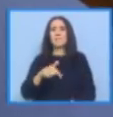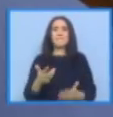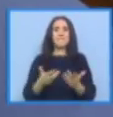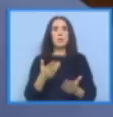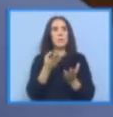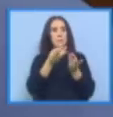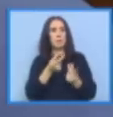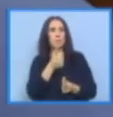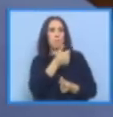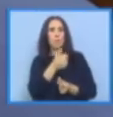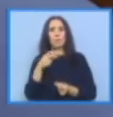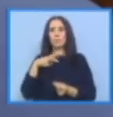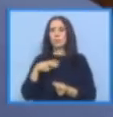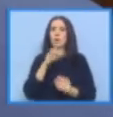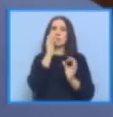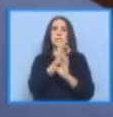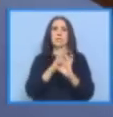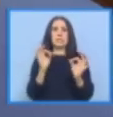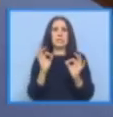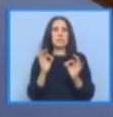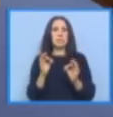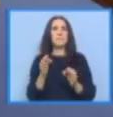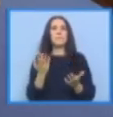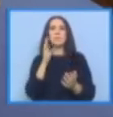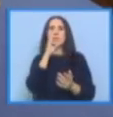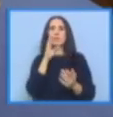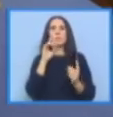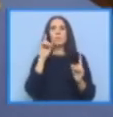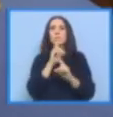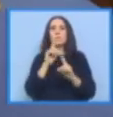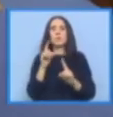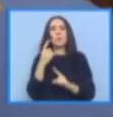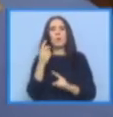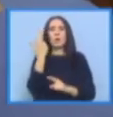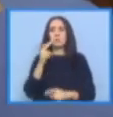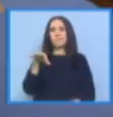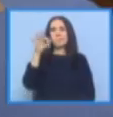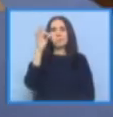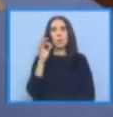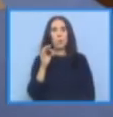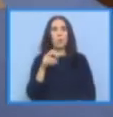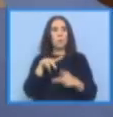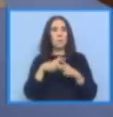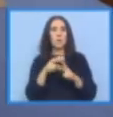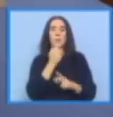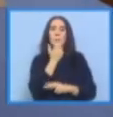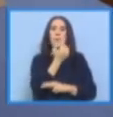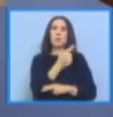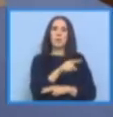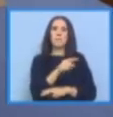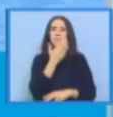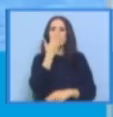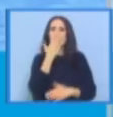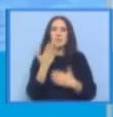bom em matemática e português é fantástico, não é? Sim. E quem toca música ou escolhe artes ou é muito bom mecânico,